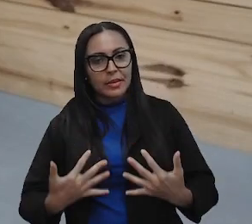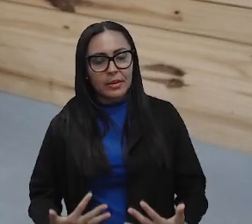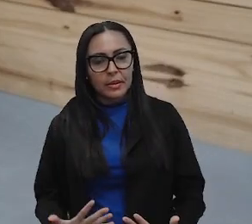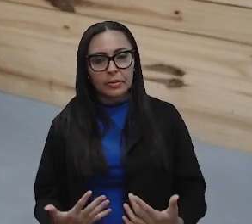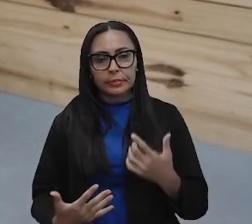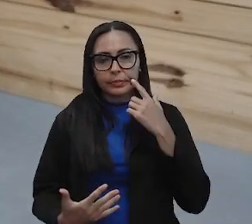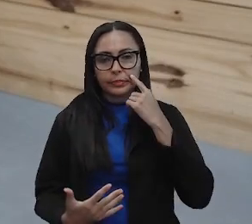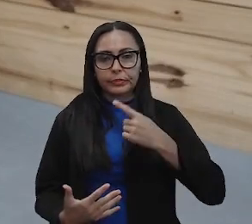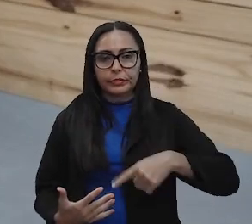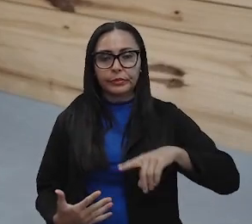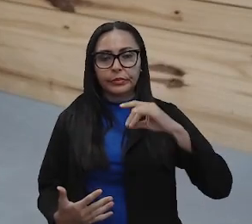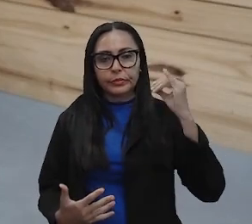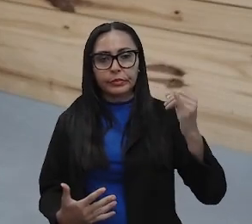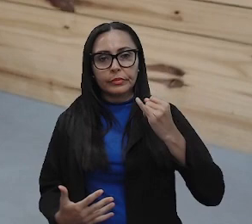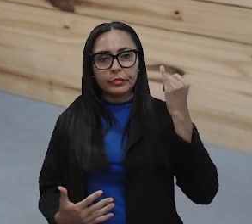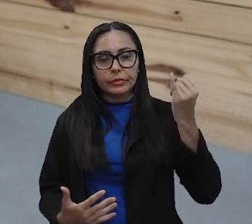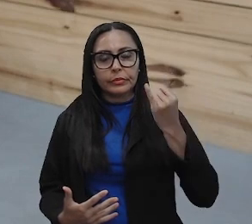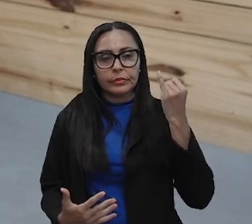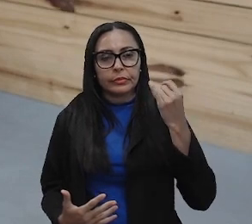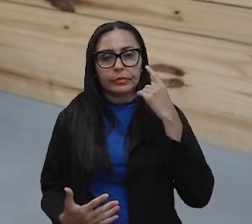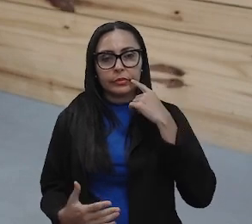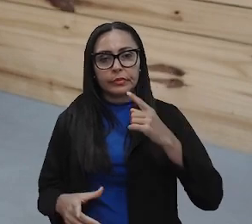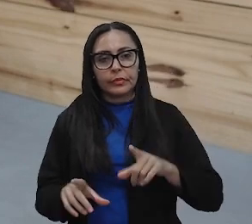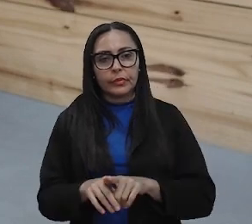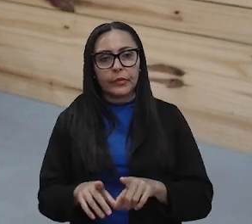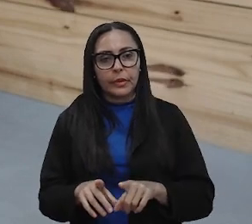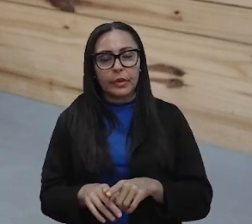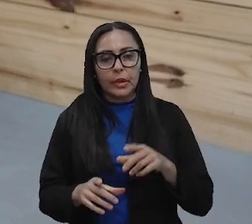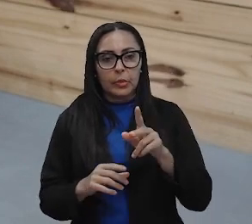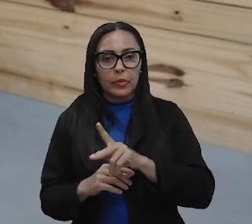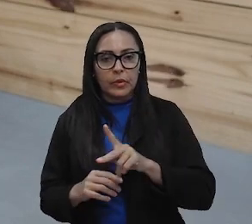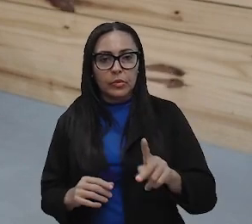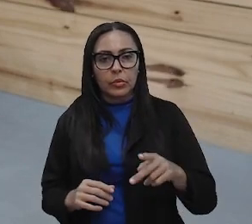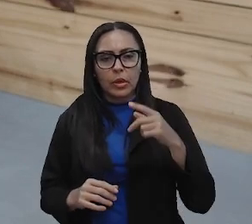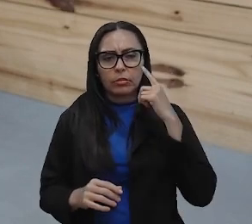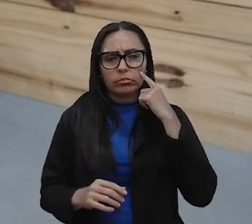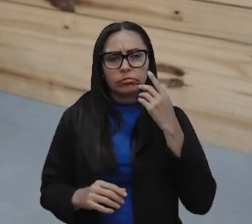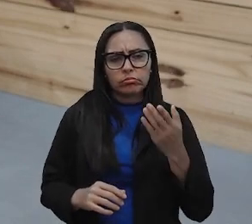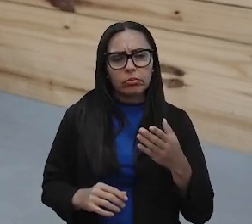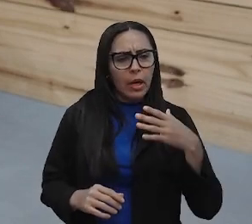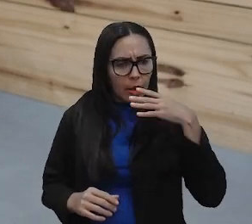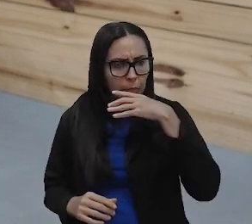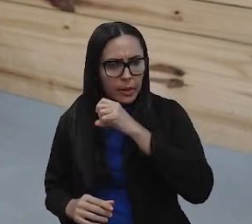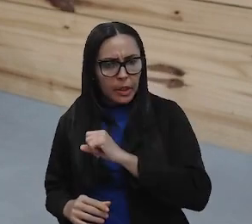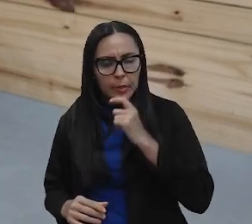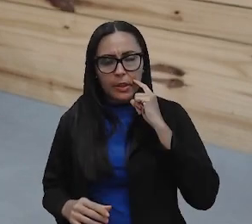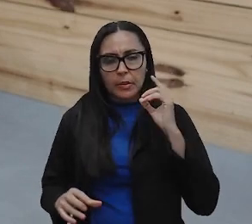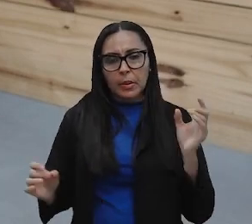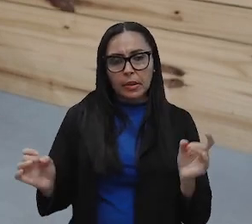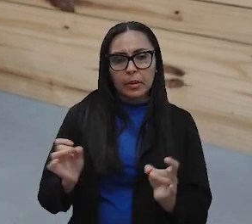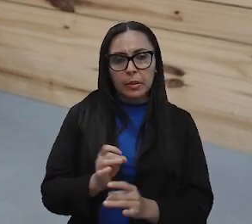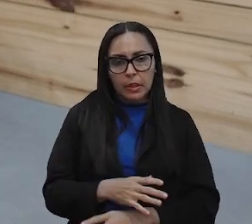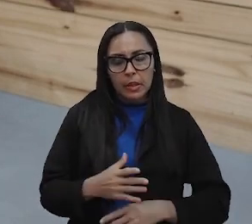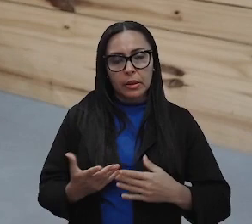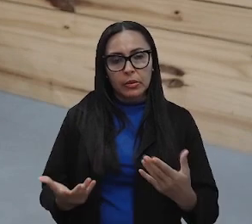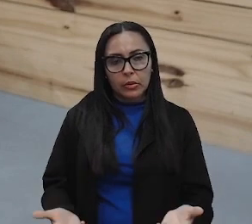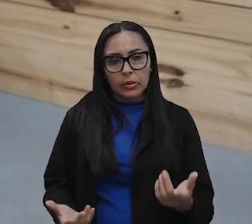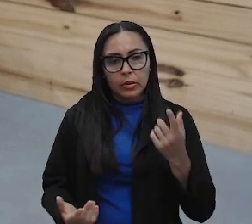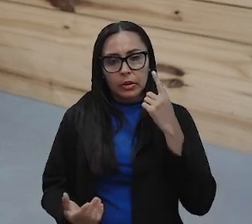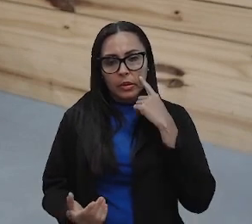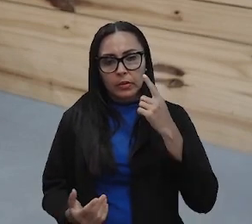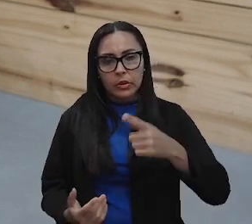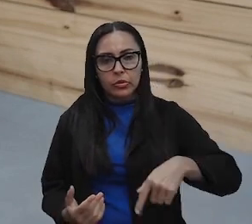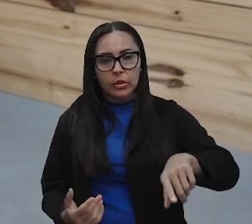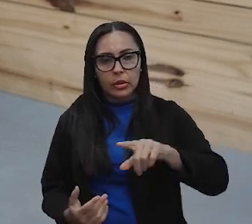quanto é importante e como somos gratos pela presença aqui da professora Fabiana. Professora, rapidamente, para encerrarmos nossa entrevista e a sua tão presente